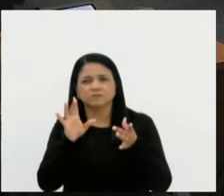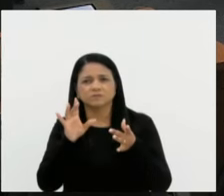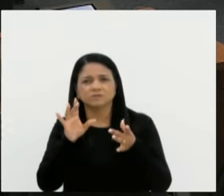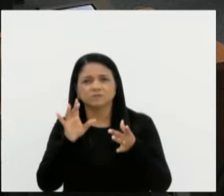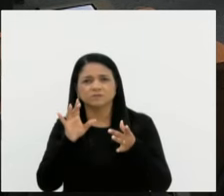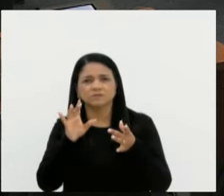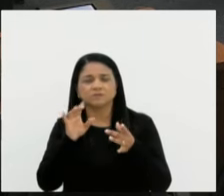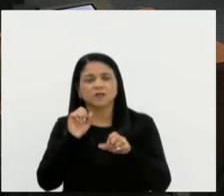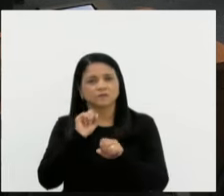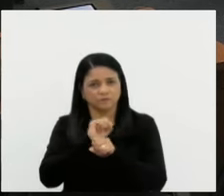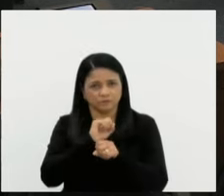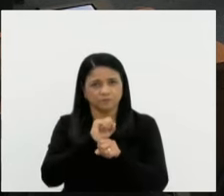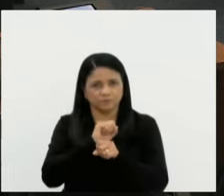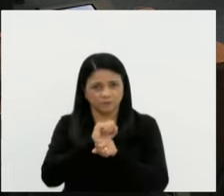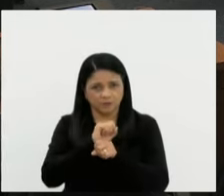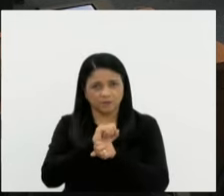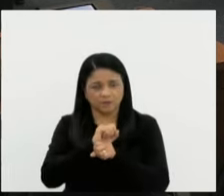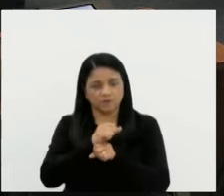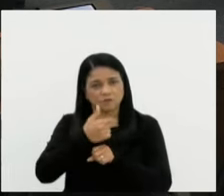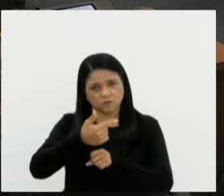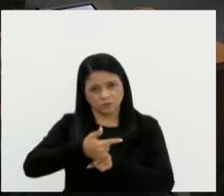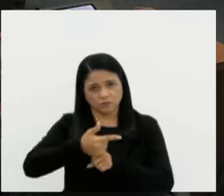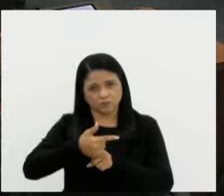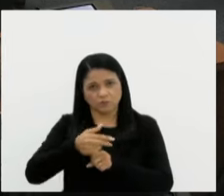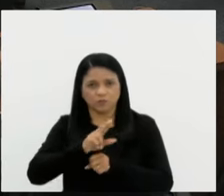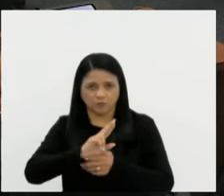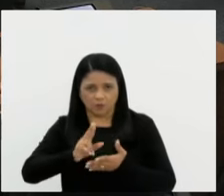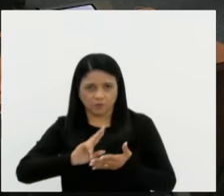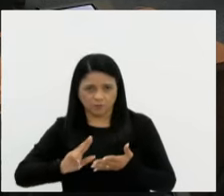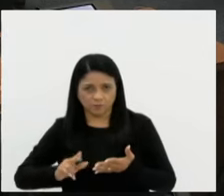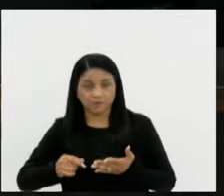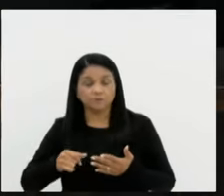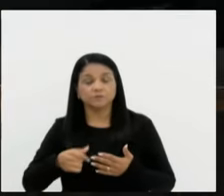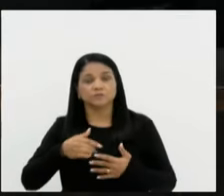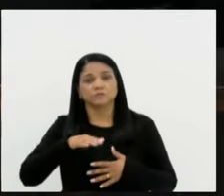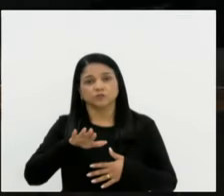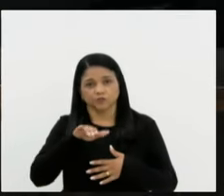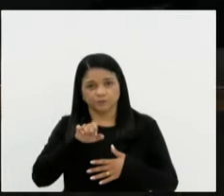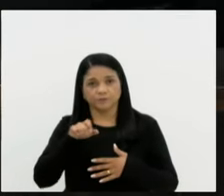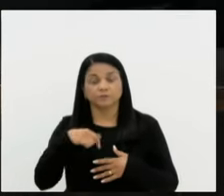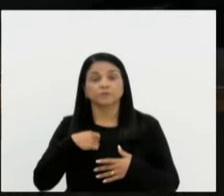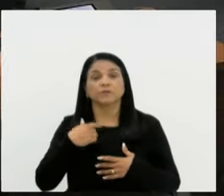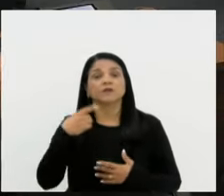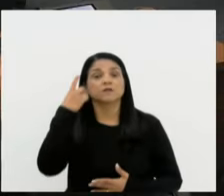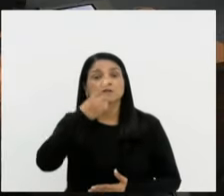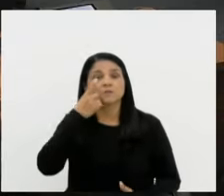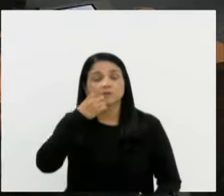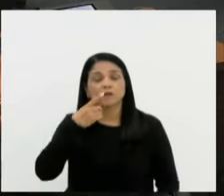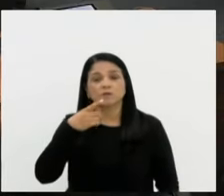Vamos aguardar a segunda chamada aí, quem já passou, por favor. Deputado Felipe Poubel.